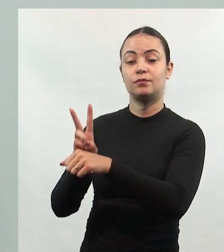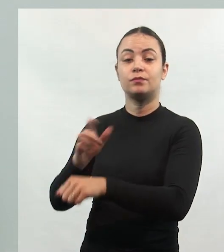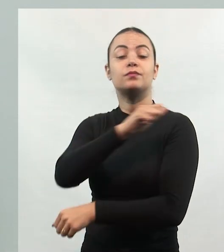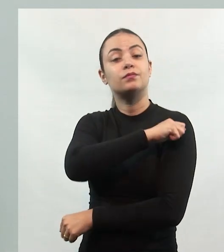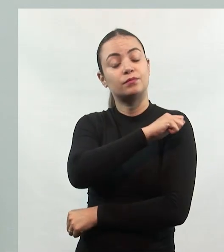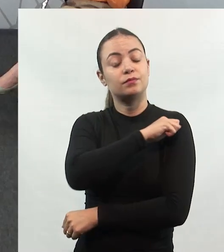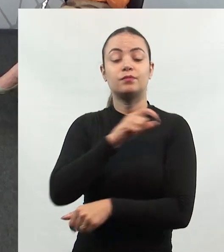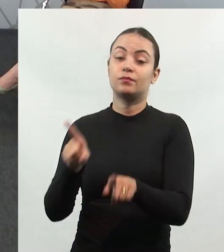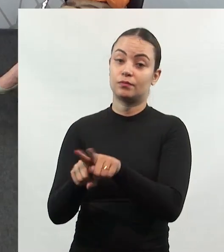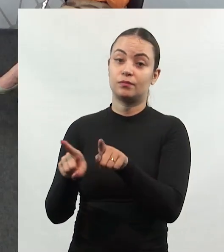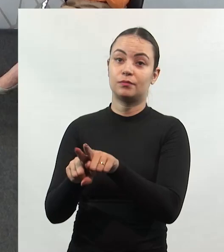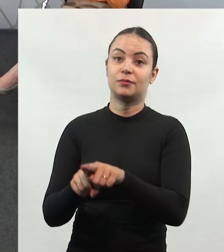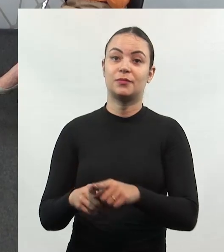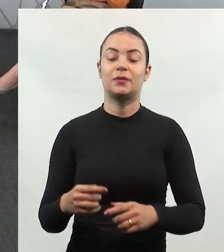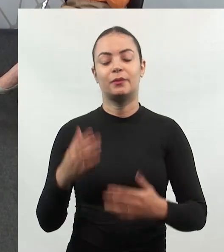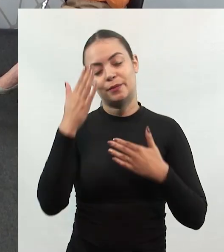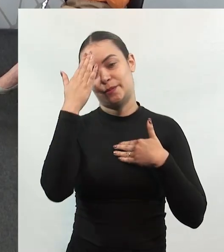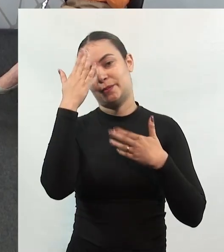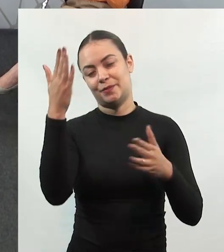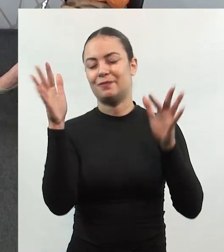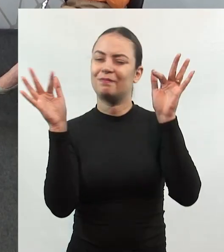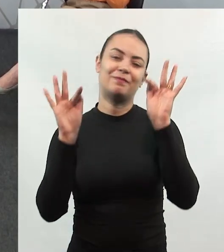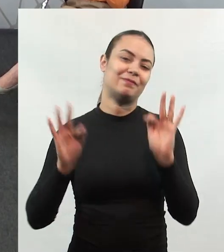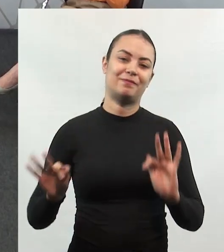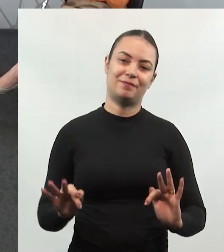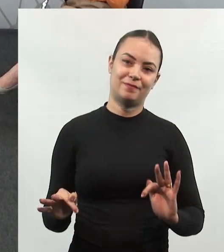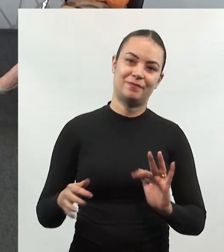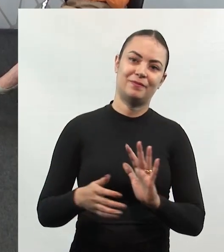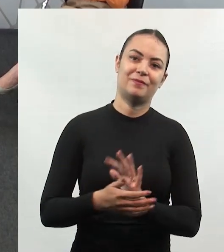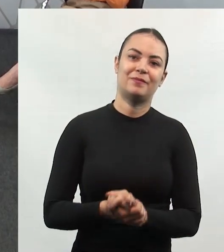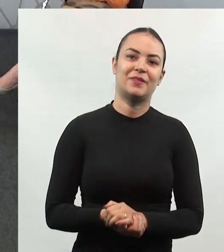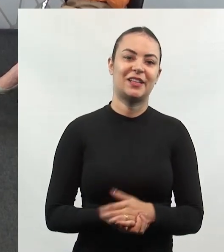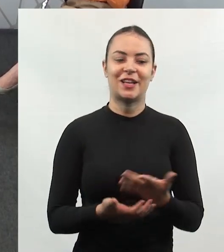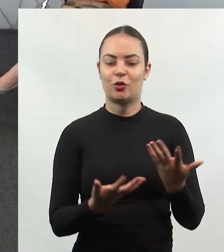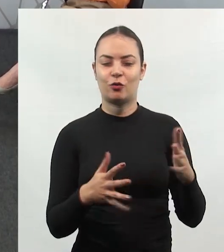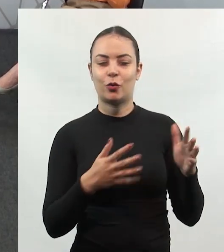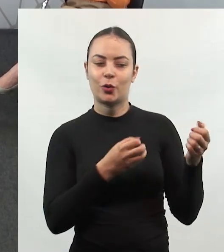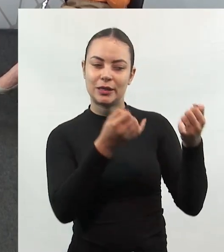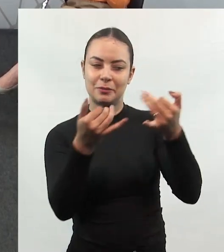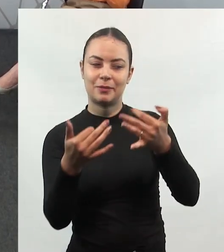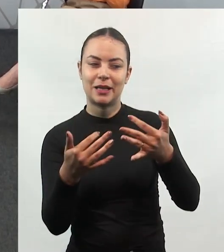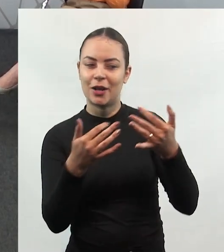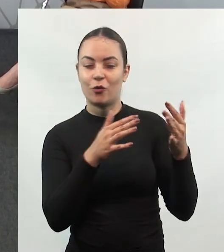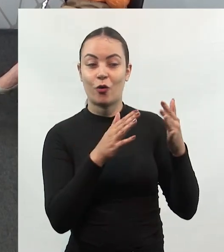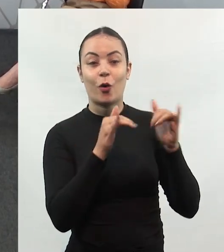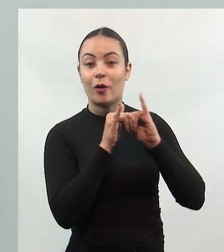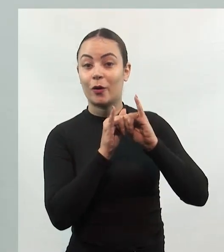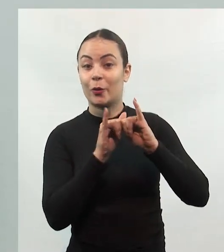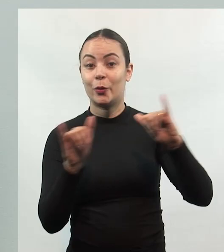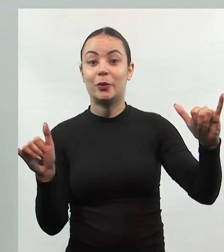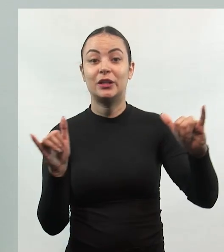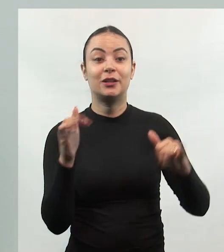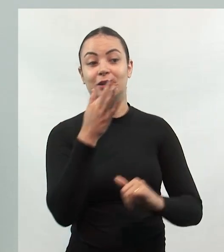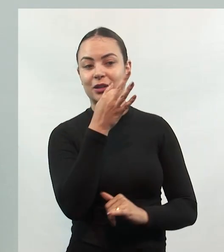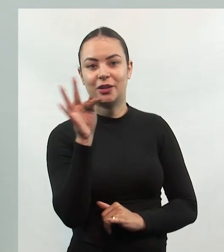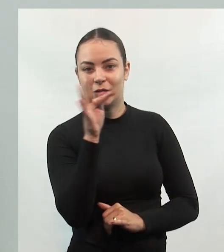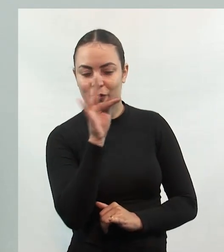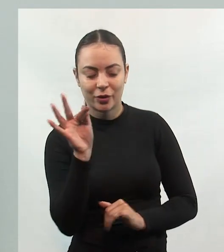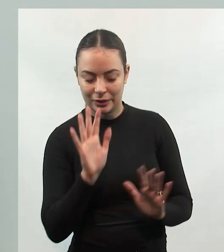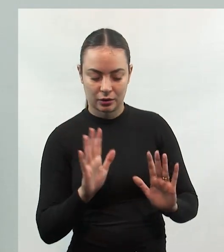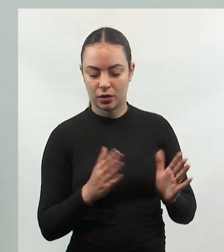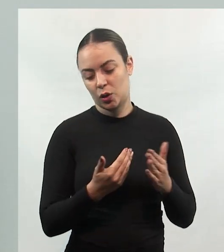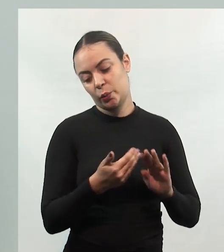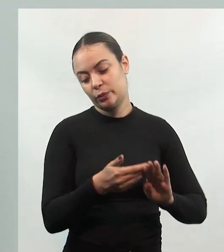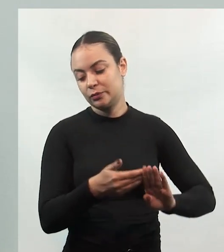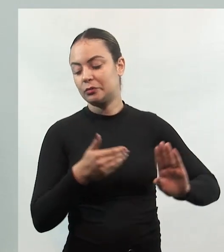feliz. Não vou falar aqui do que vocês fizeram na praça, nem no barquinho, nem nada, né? Por favor. Eu não participava dessas coisas, deixar bem claro aqui. A